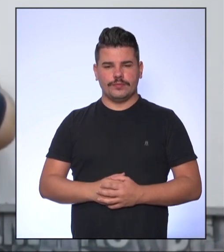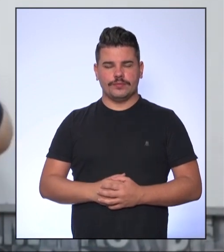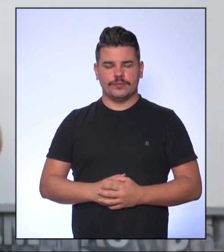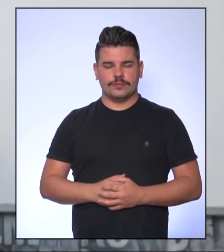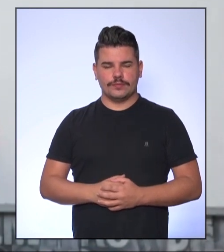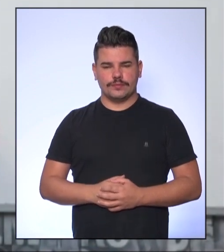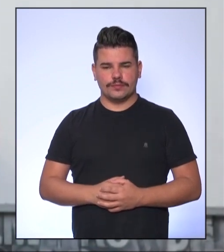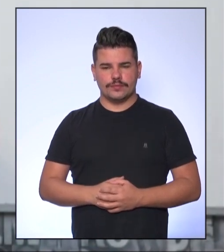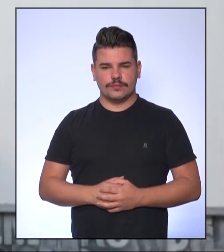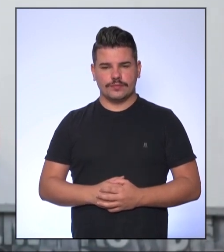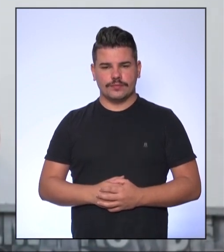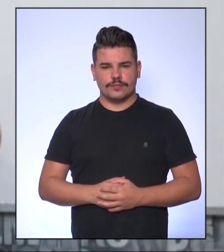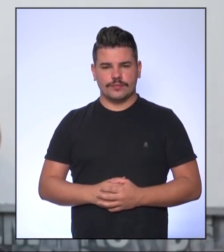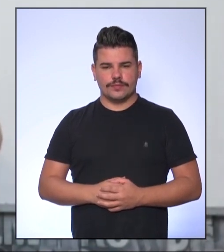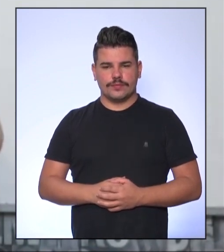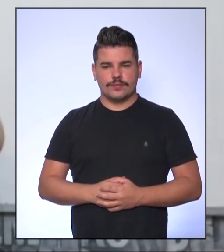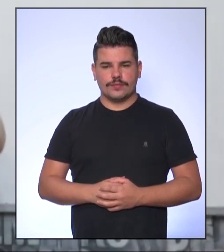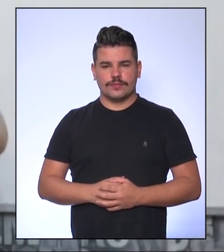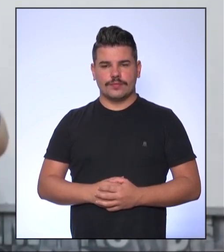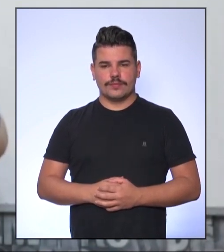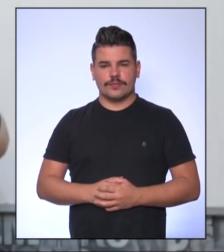construção